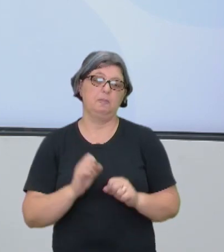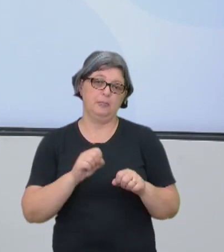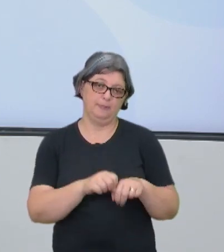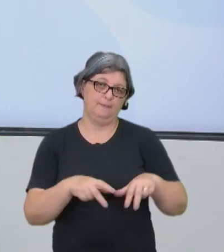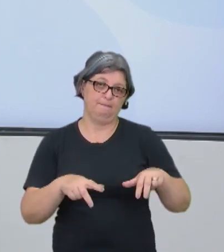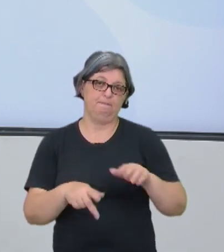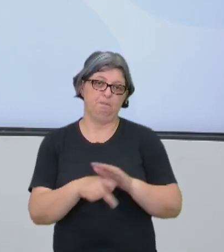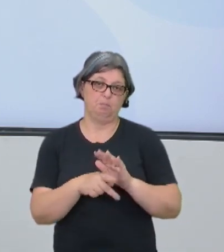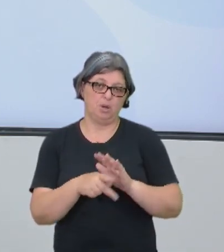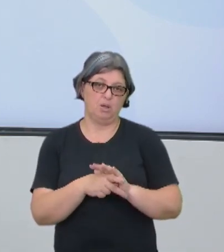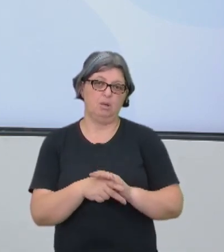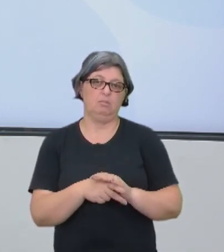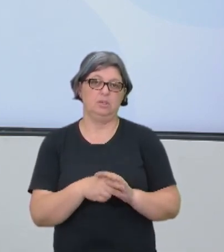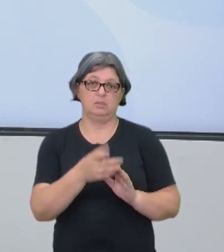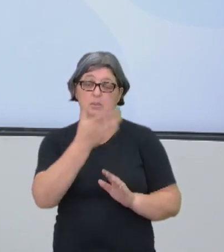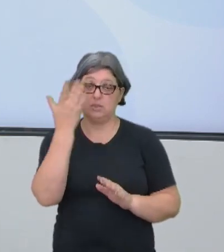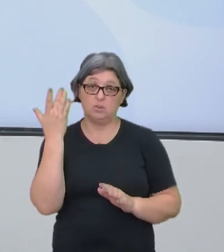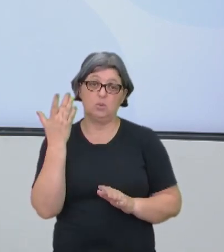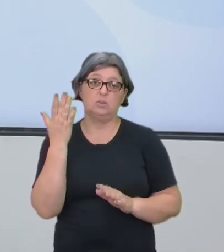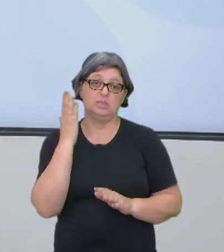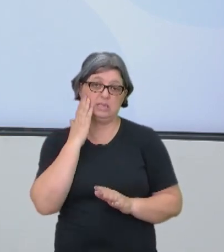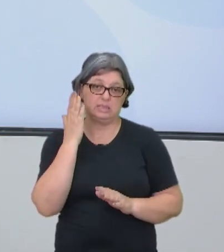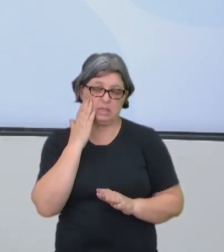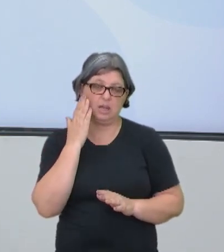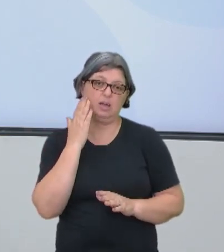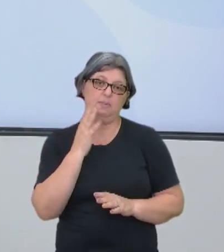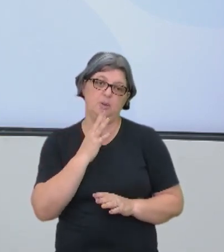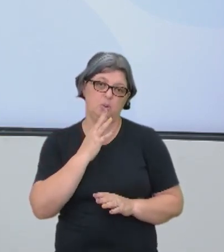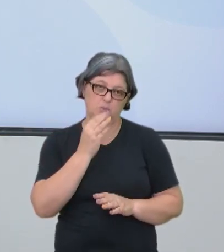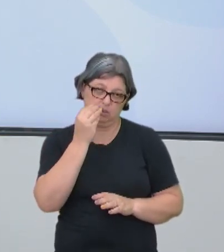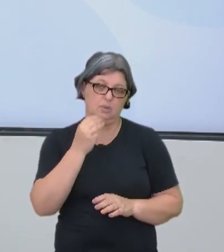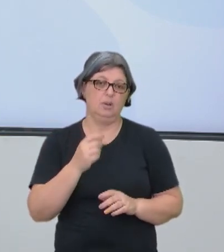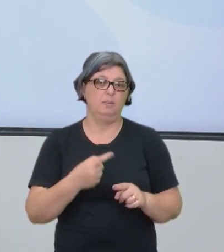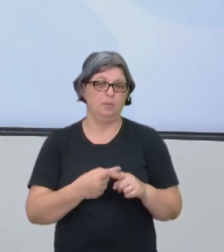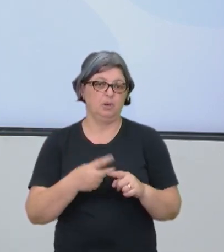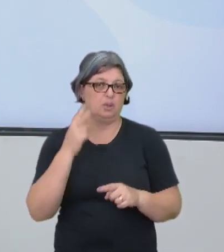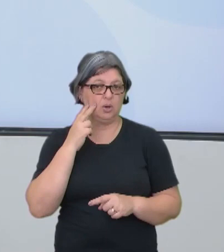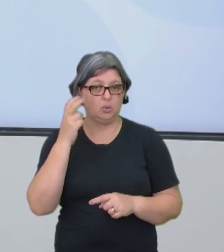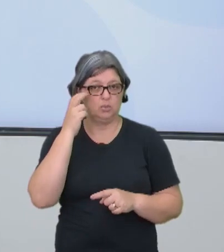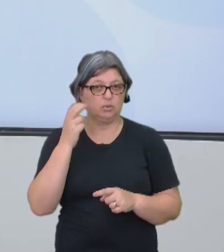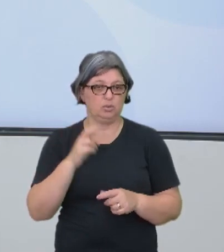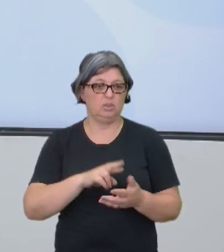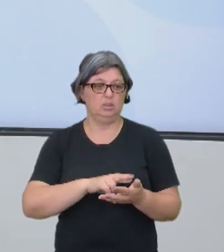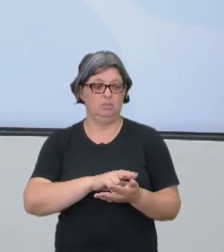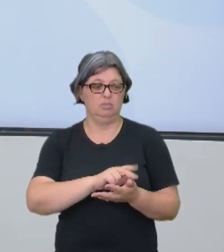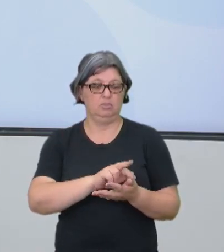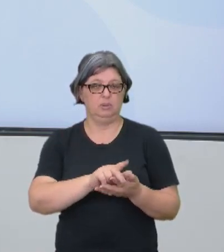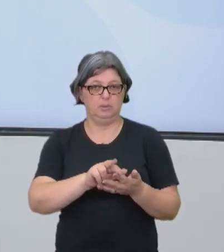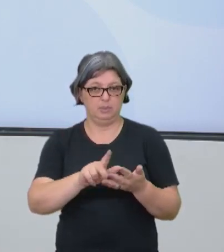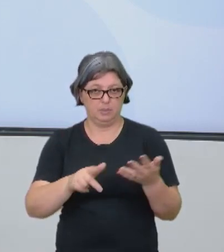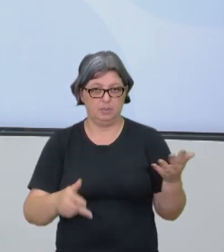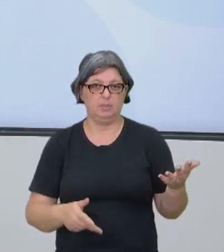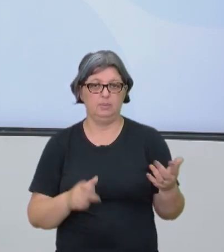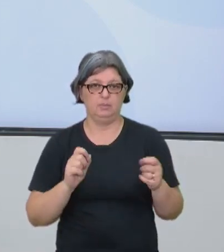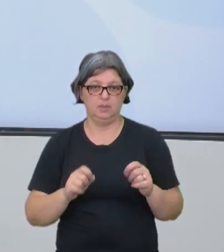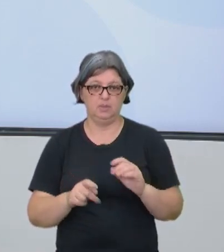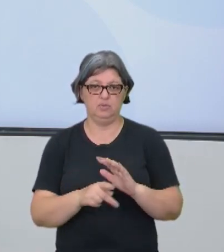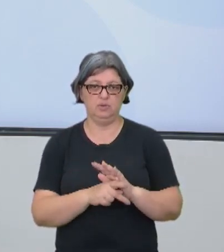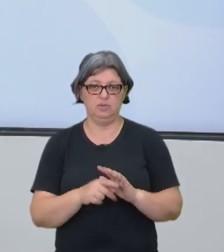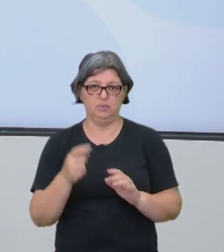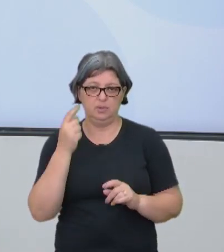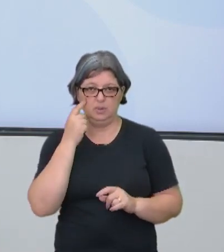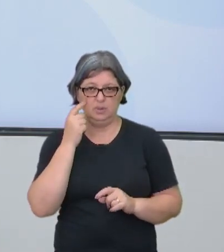os produtores do conhecimento, porque sabemos que a cultura é diversa e toda a população tem muito a ensinar. Na questão